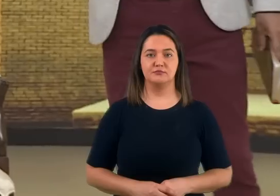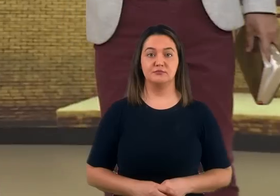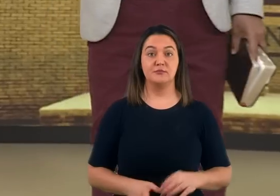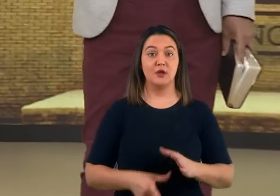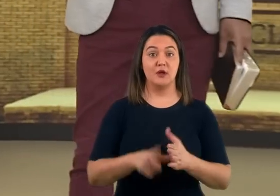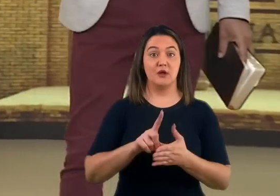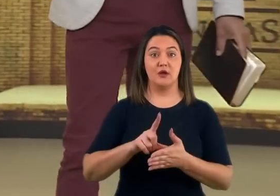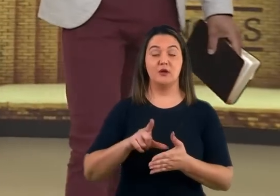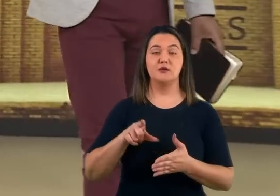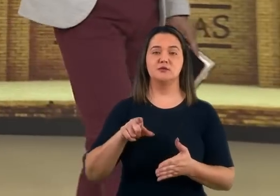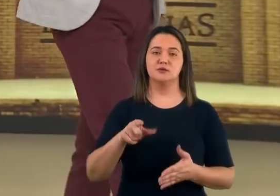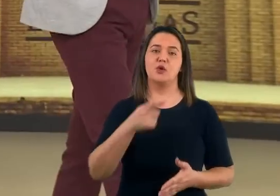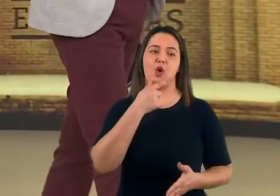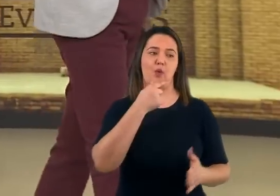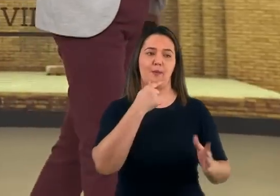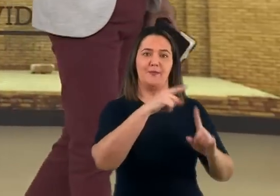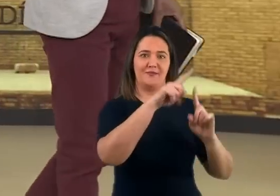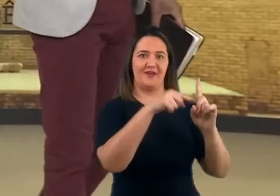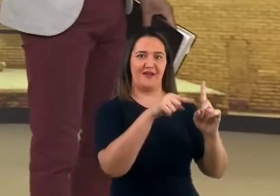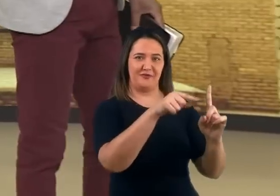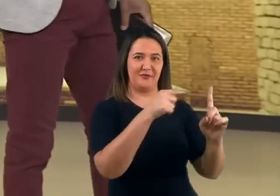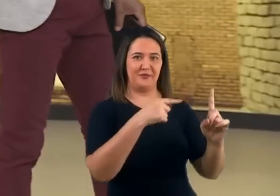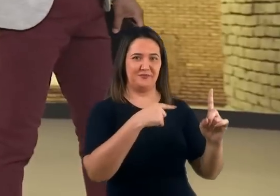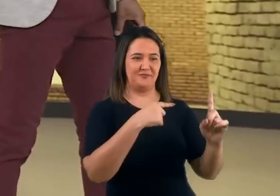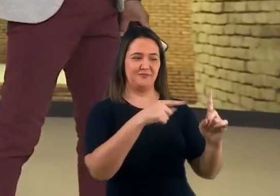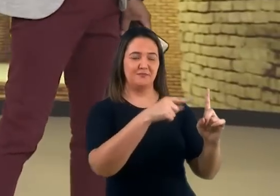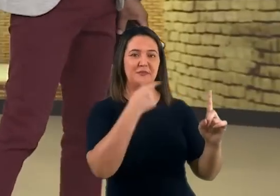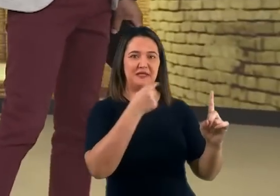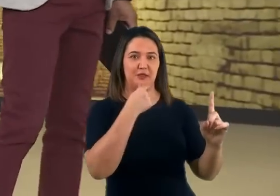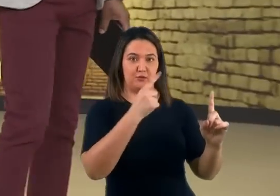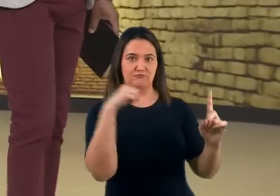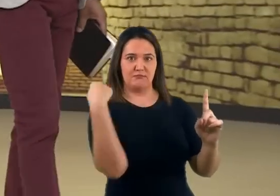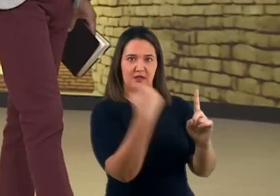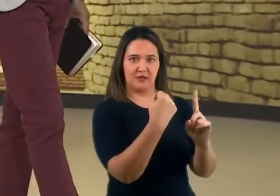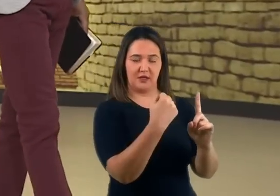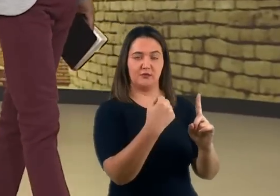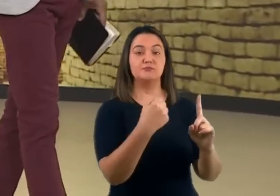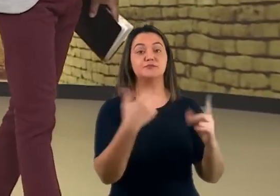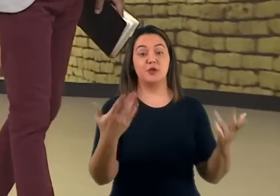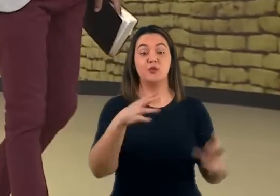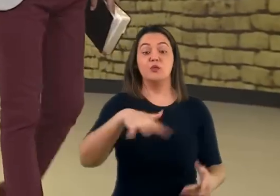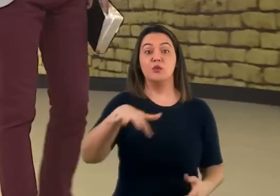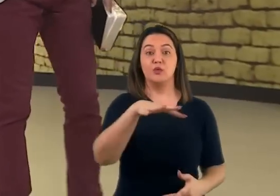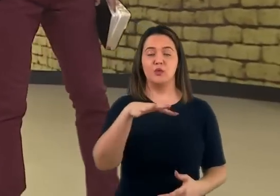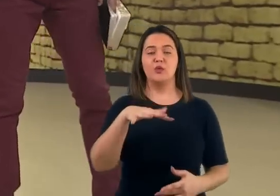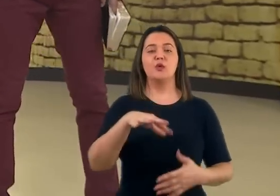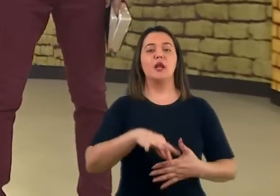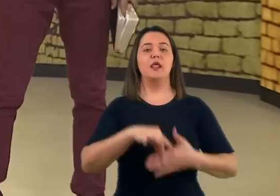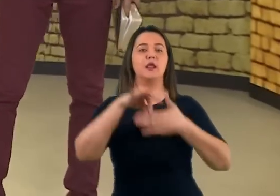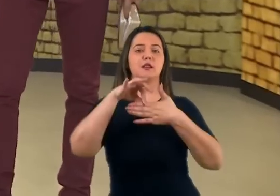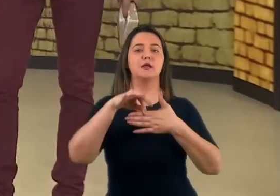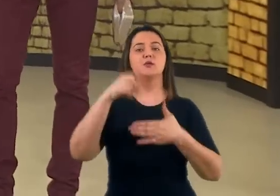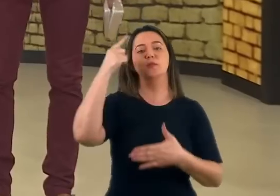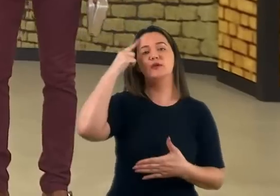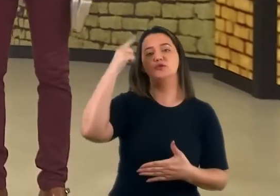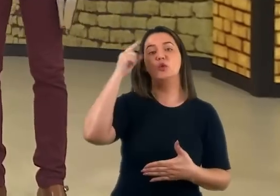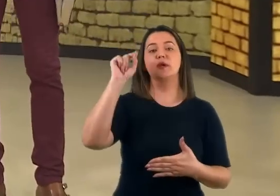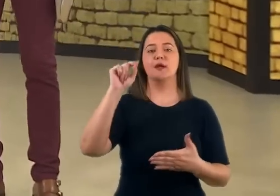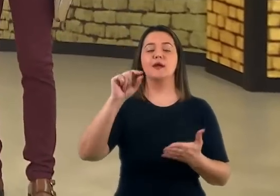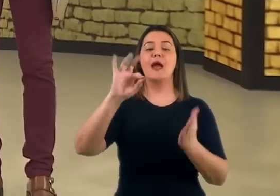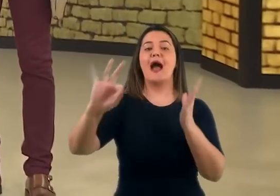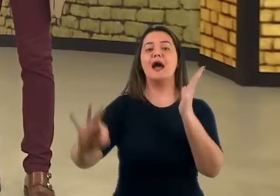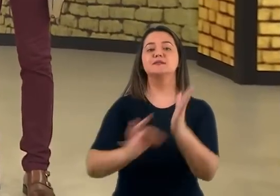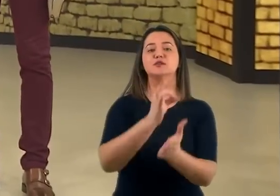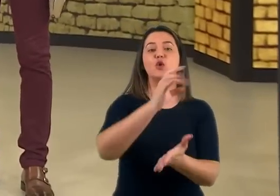Antes do assassinato do herdeiro de Alexandre o Grande, os diádocos, ou sucessores da época, haviam assinado um tratado